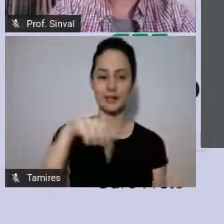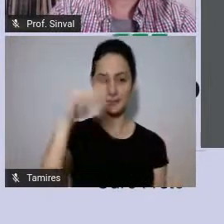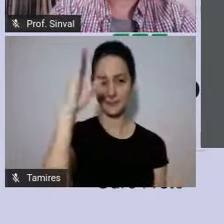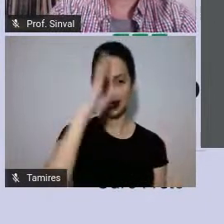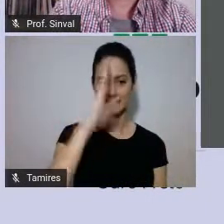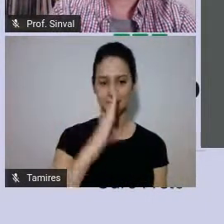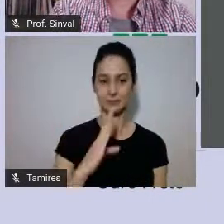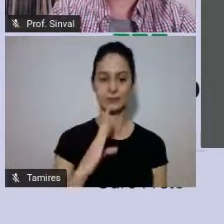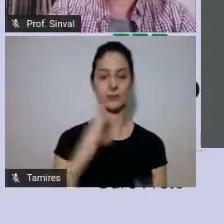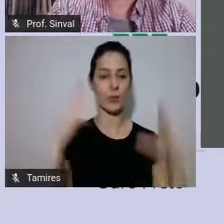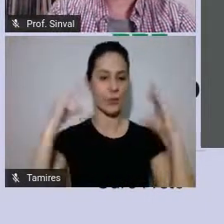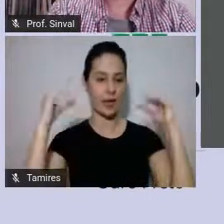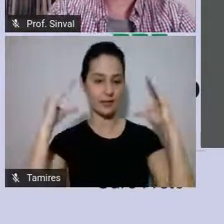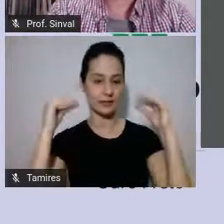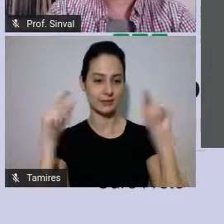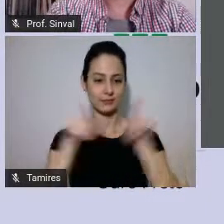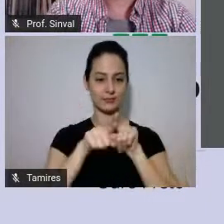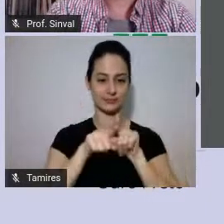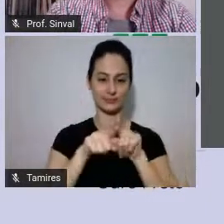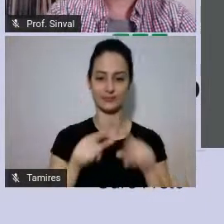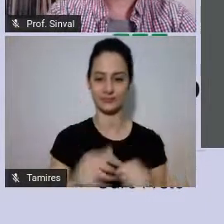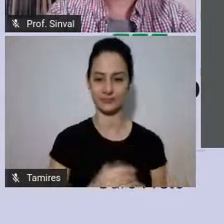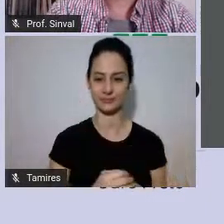holandês. Pode passar.